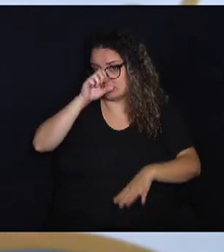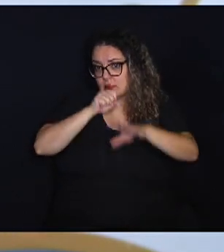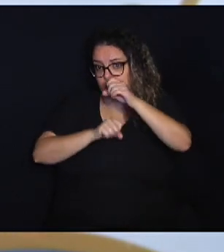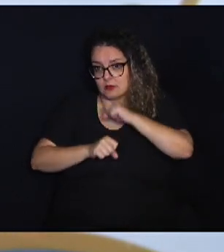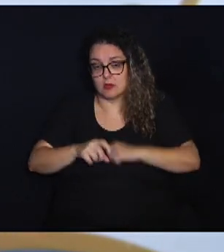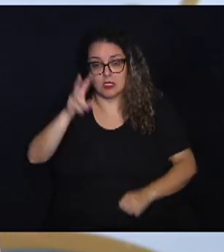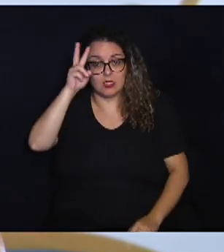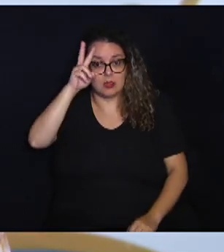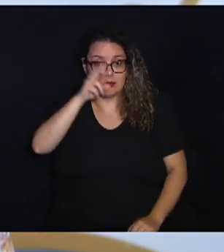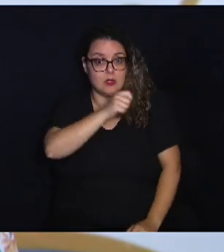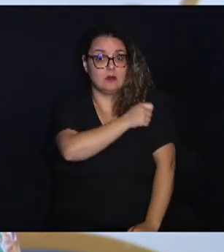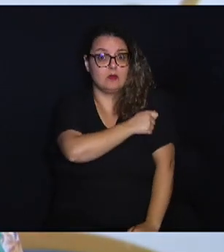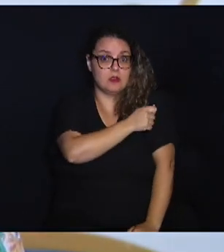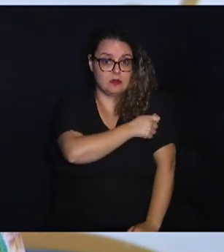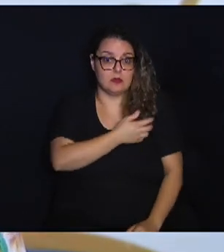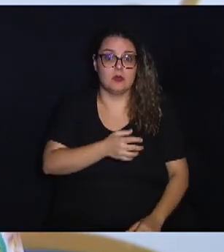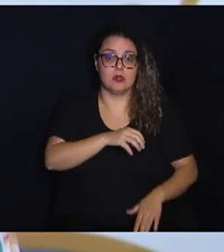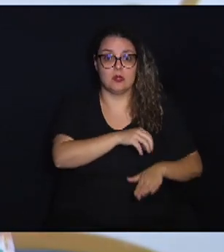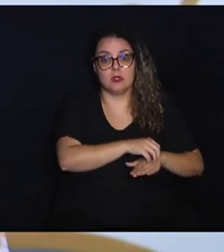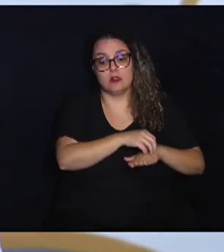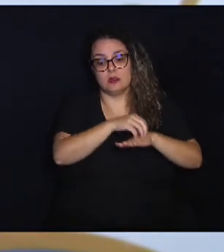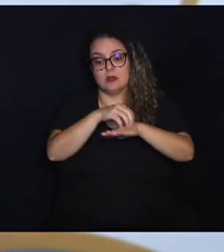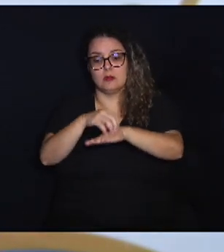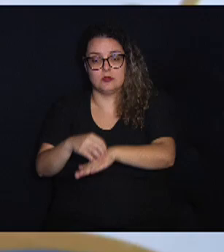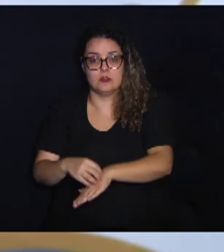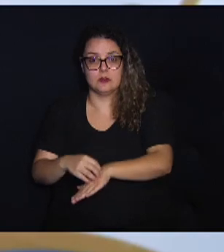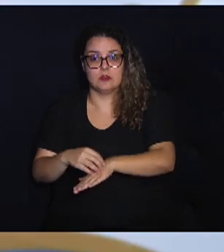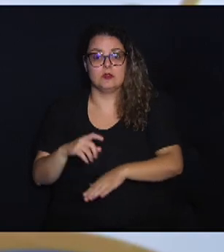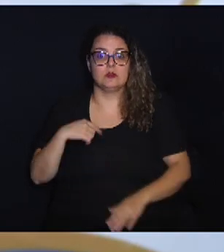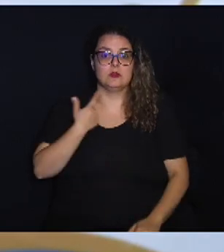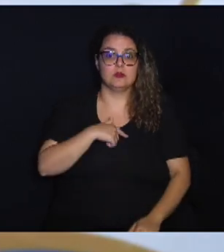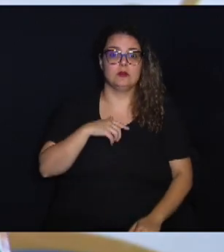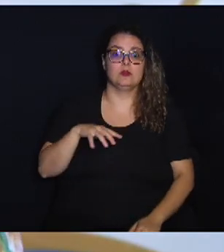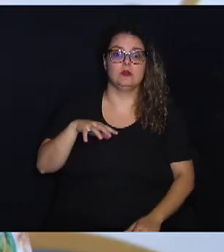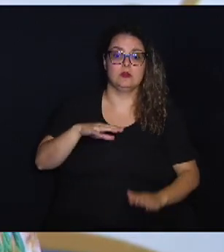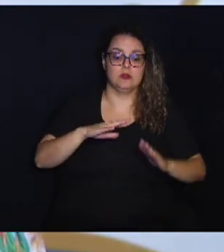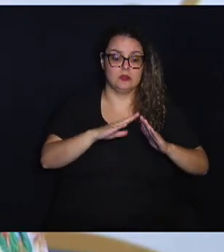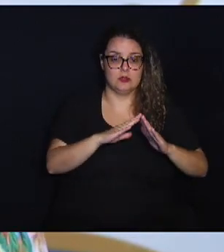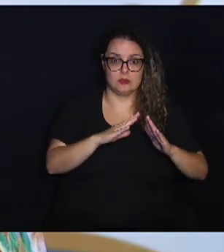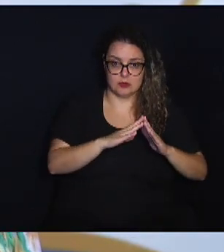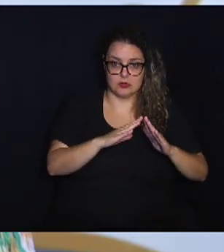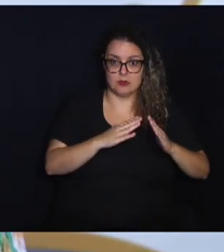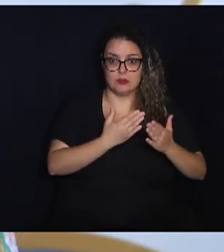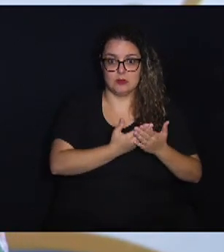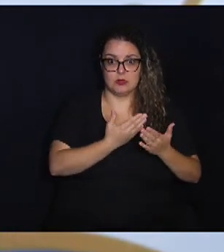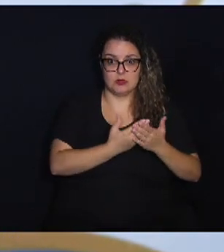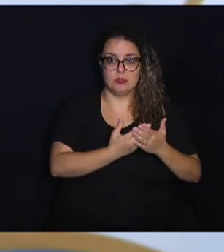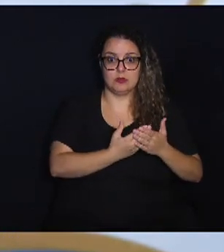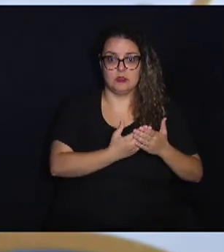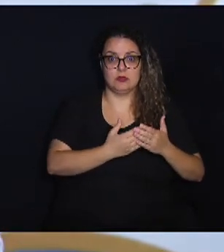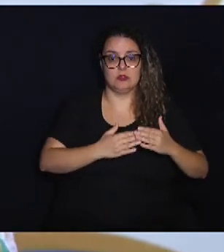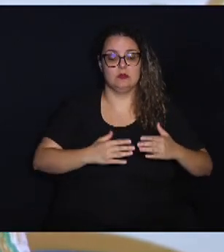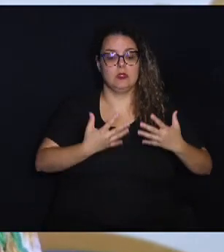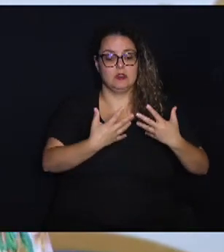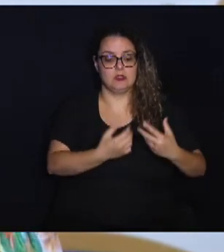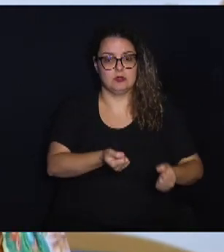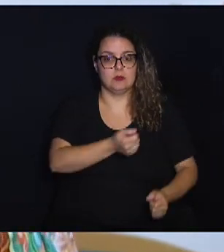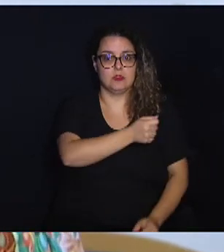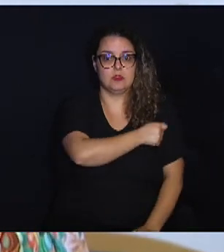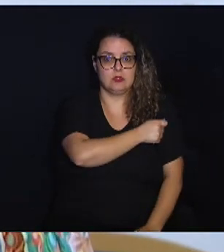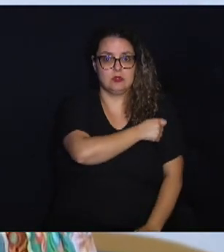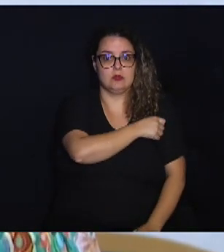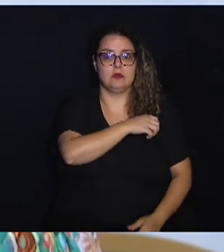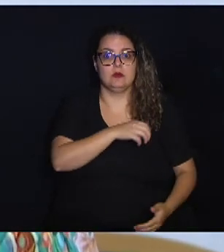rede municipal, eles são transportados. Nós pegamos os alunos na porta da escola municipal que eles estudam, trazemos